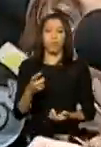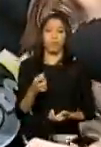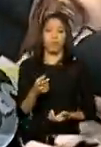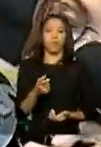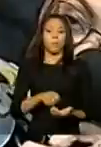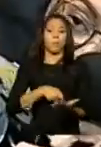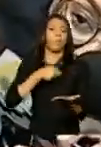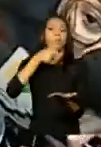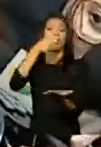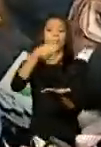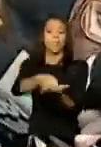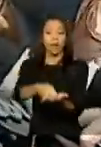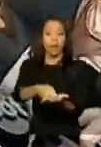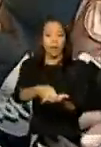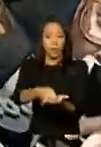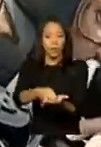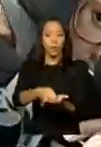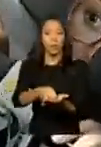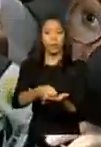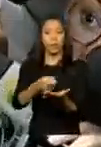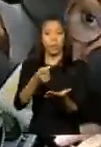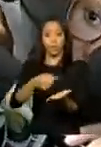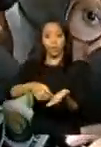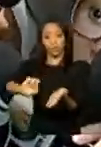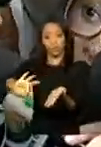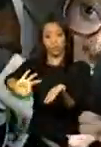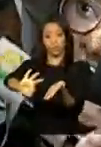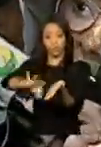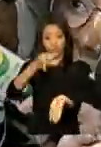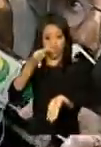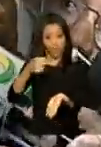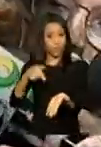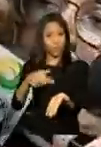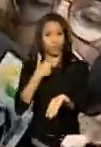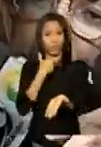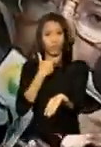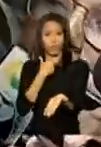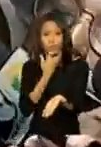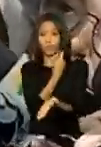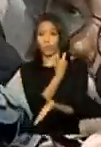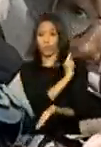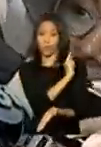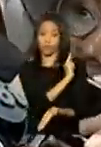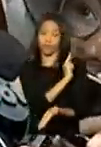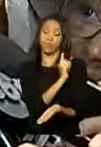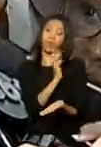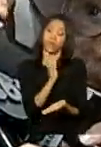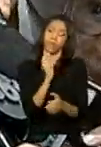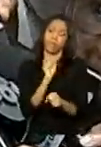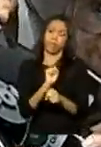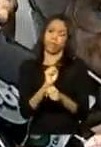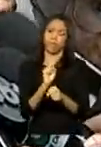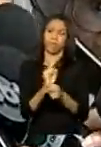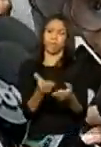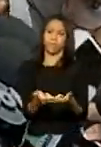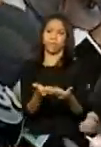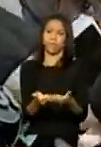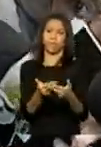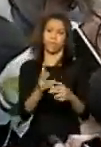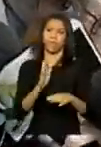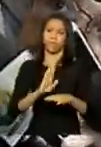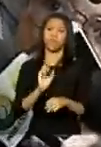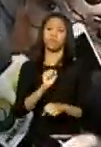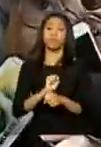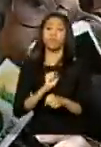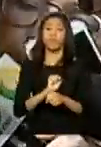Pagou um determinado serviço com a rubrica que não poderia, que seria outra. Mas ó, vamos ter paciência e esperar o posicionamento da